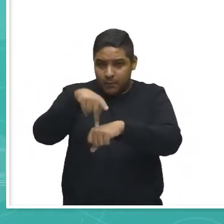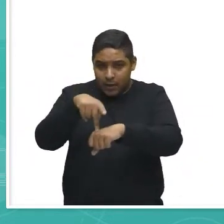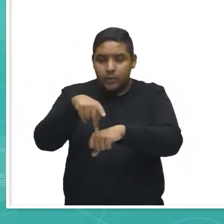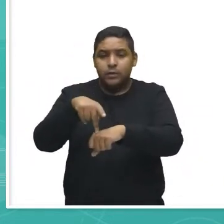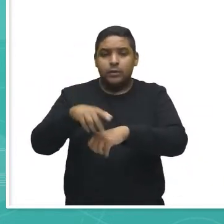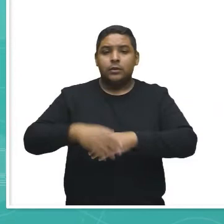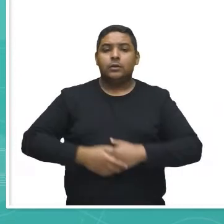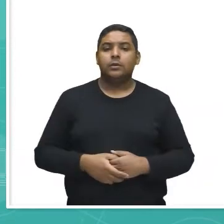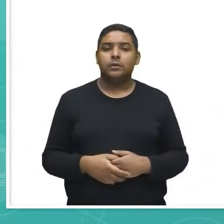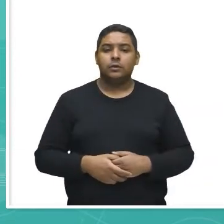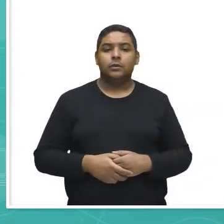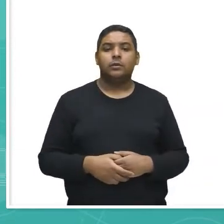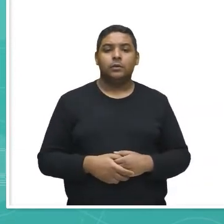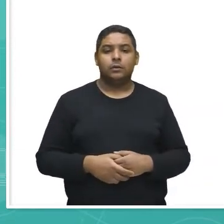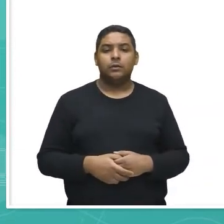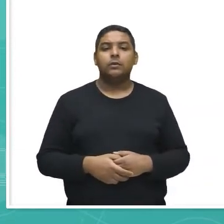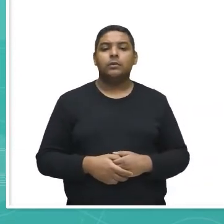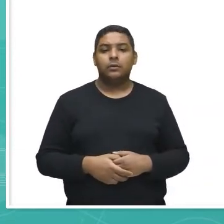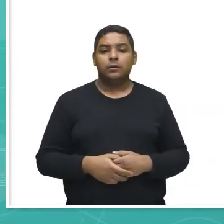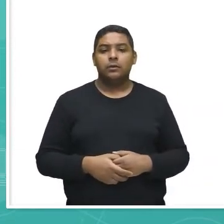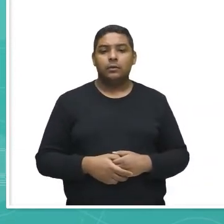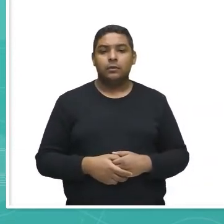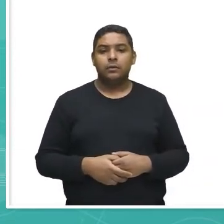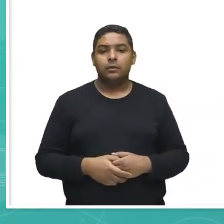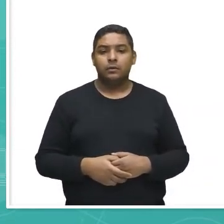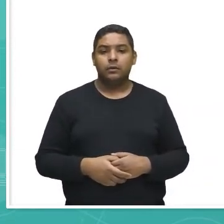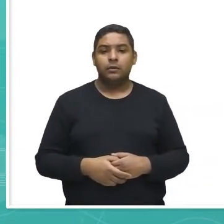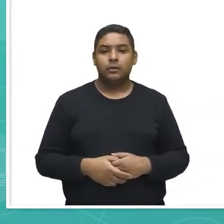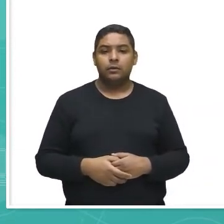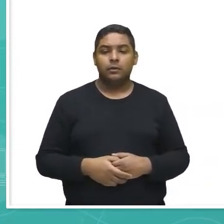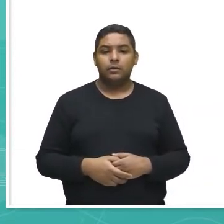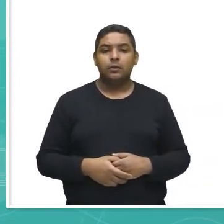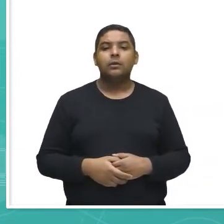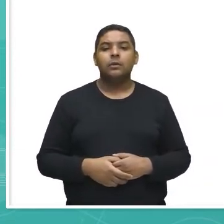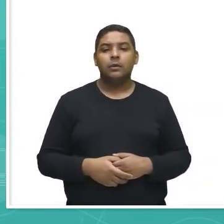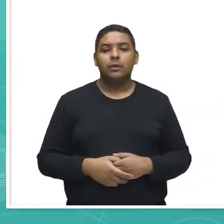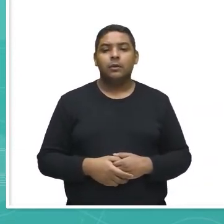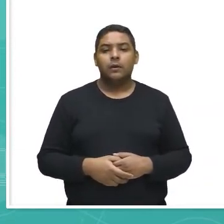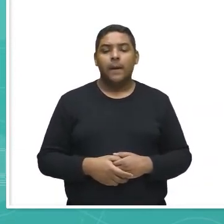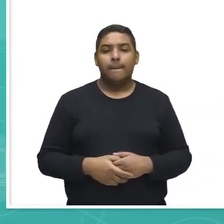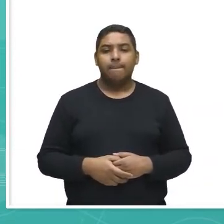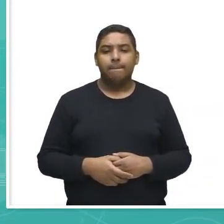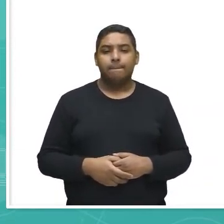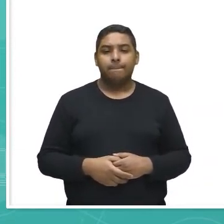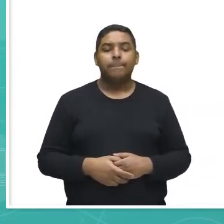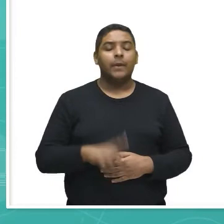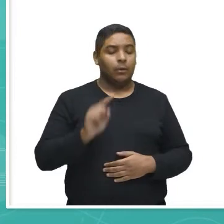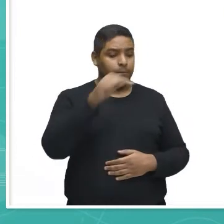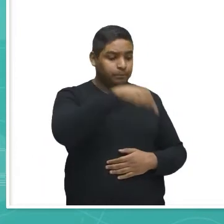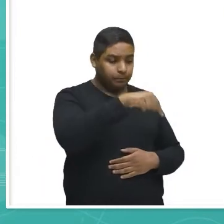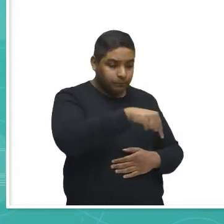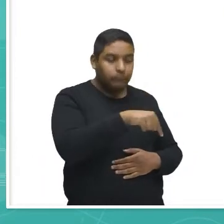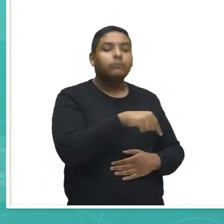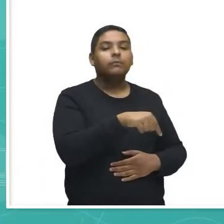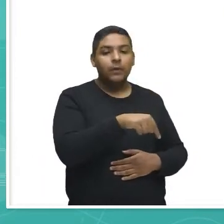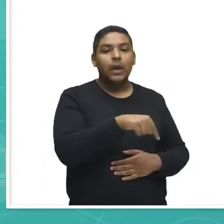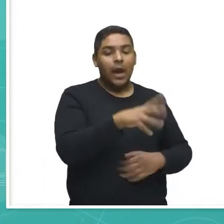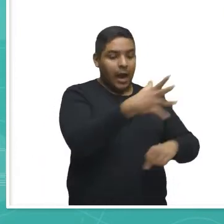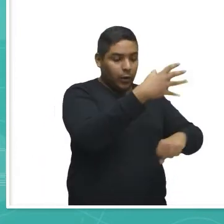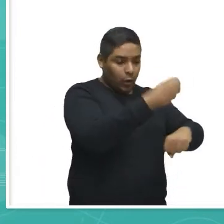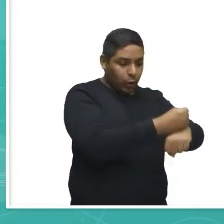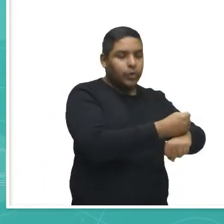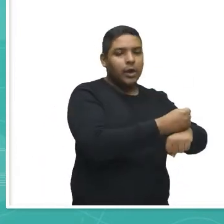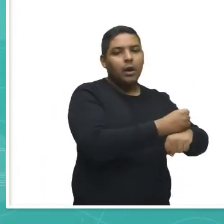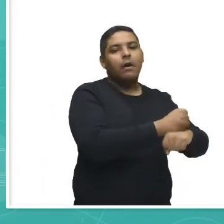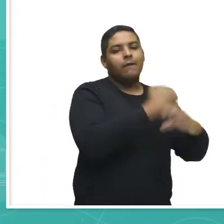a colônia, né, e a colônia envia o quê? A matéria-prima para a metrópole. Então, a partir disso,